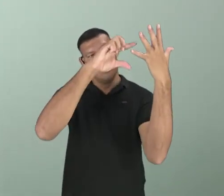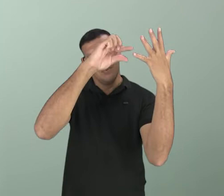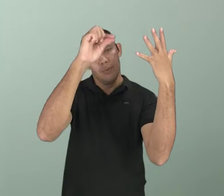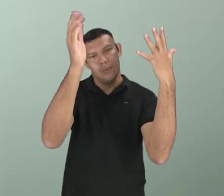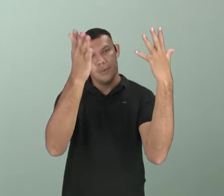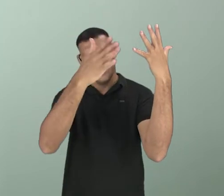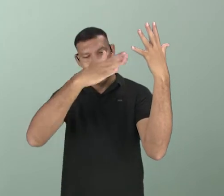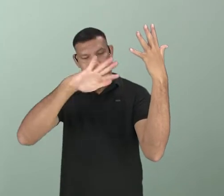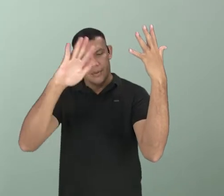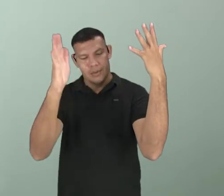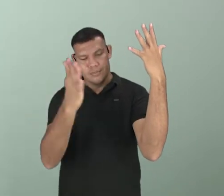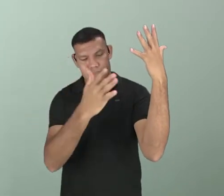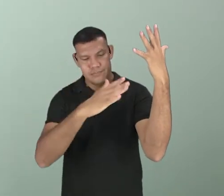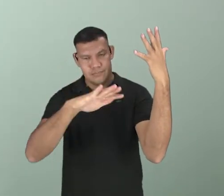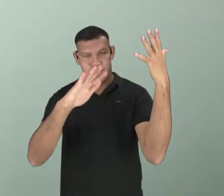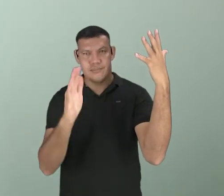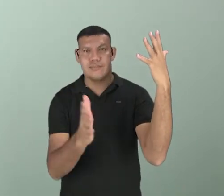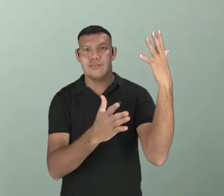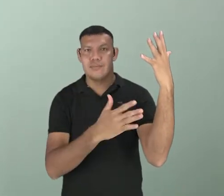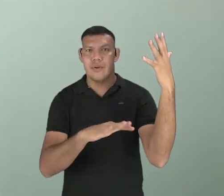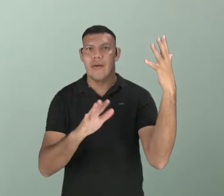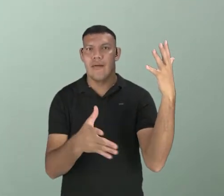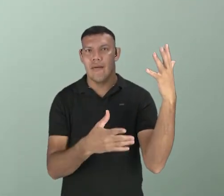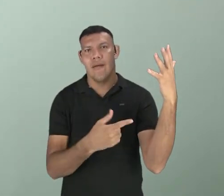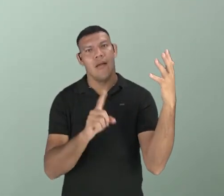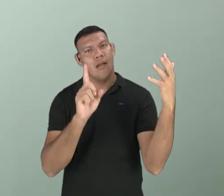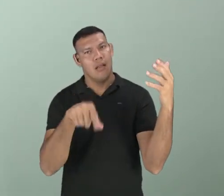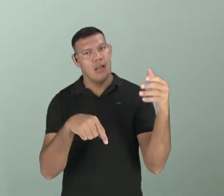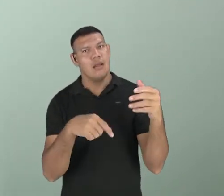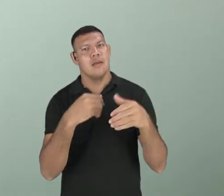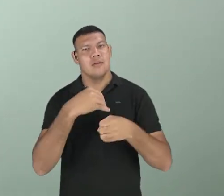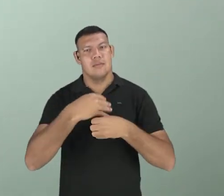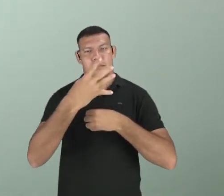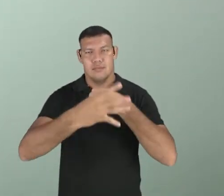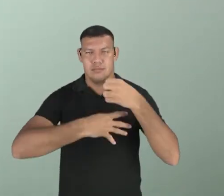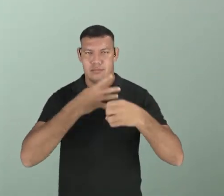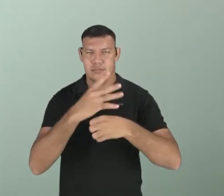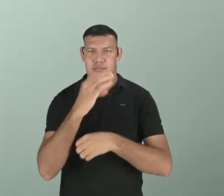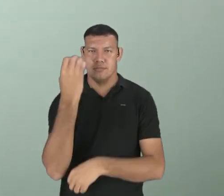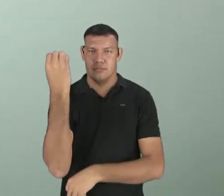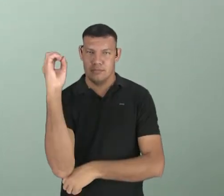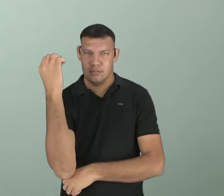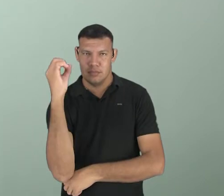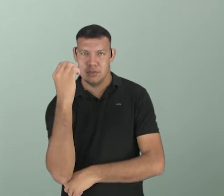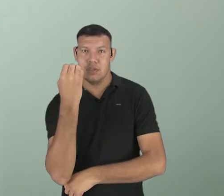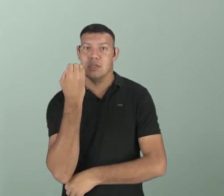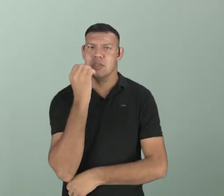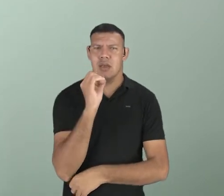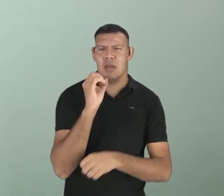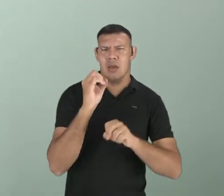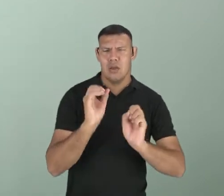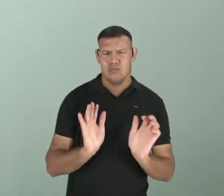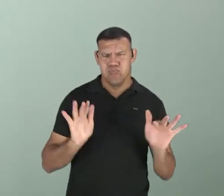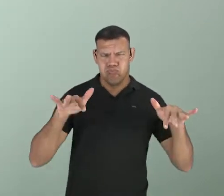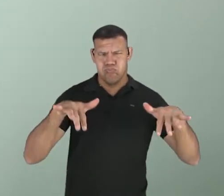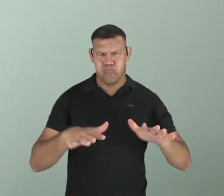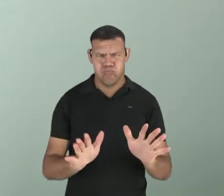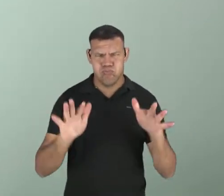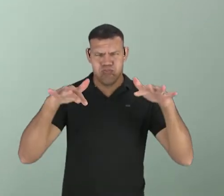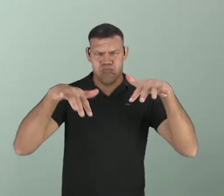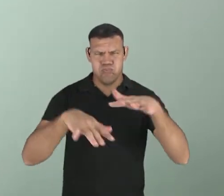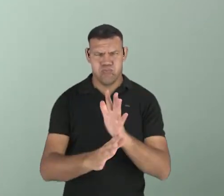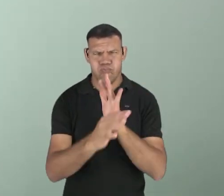vai compreender o quê? Que o outono está chegando. Né? Se você vê o mar agitado ou calmo, que você vai